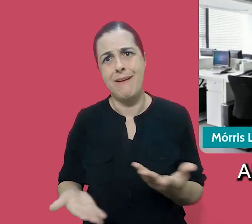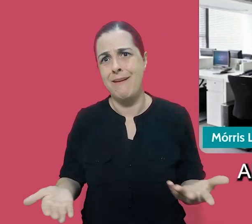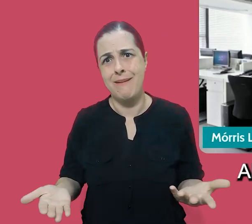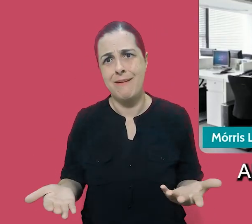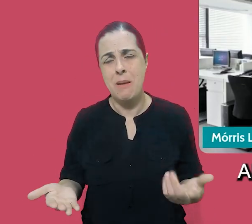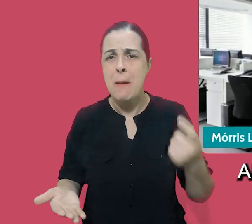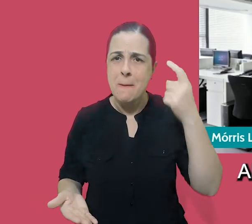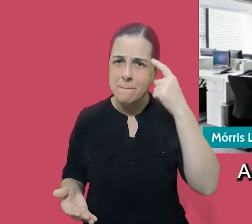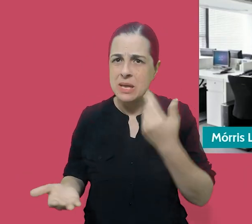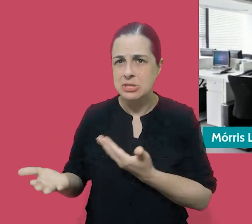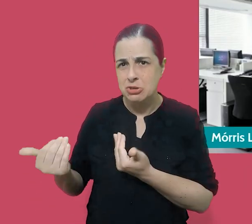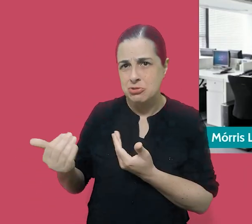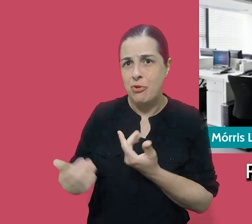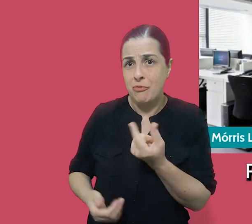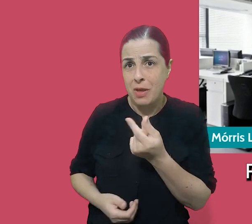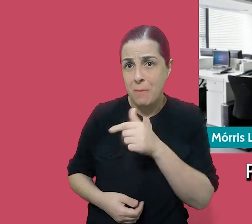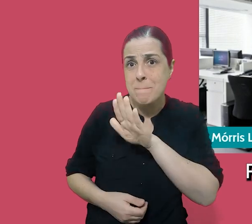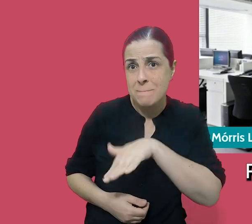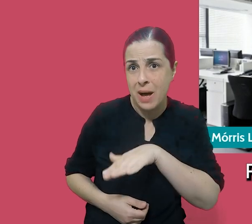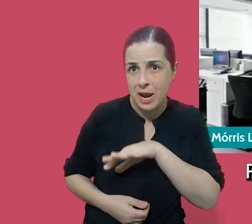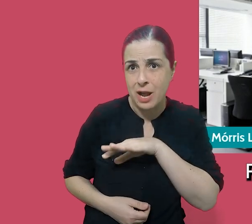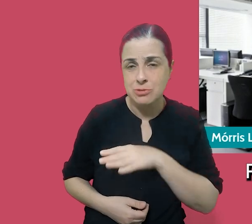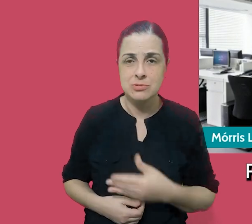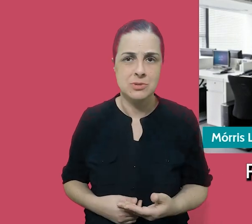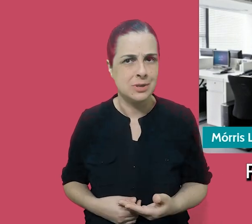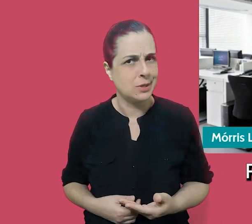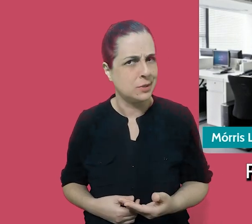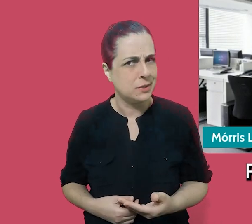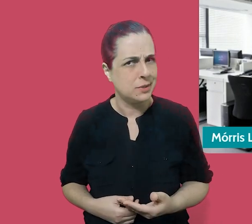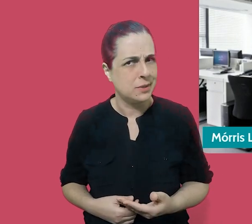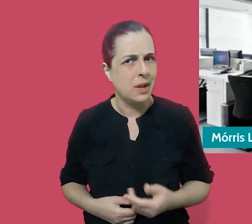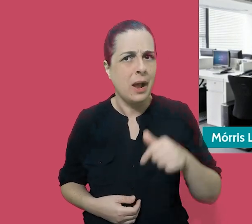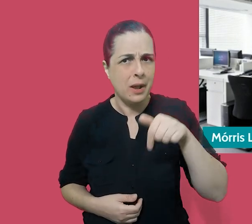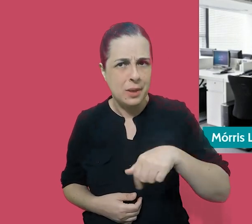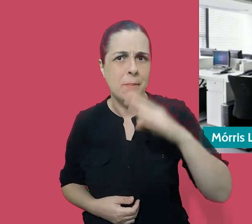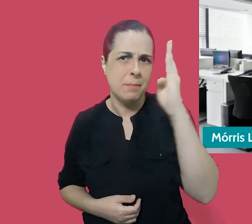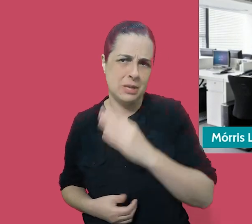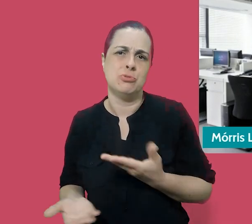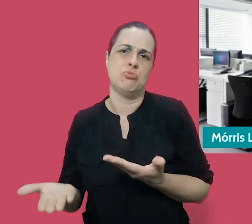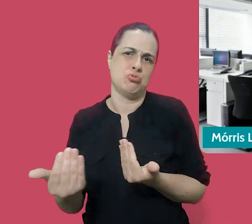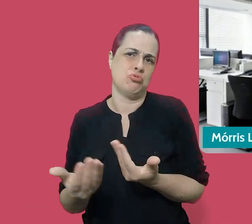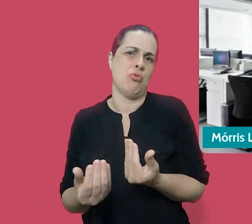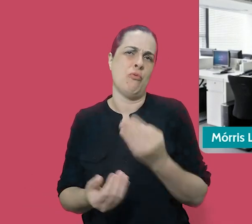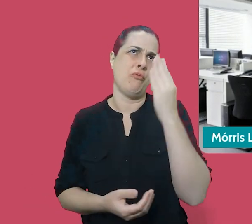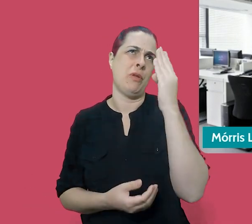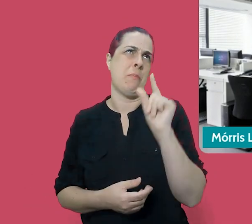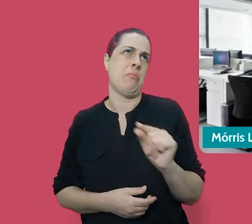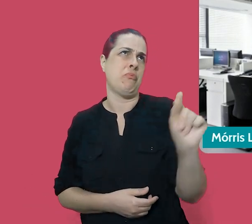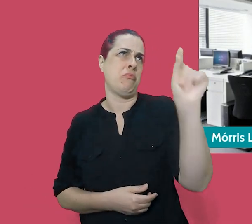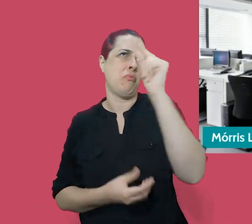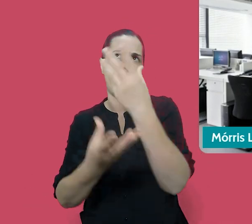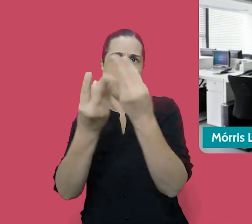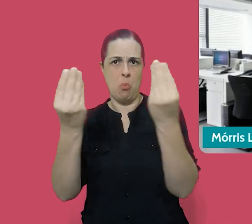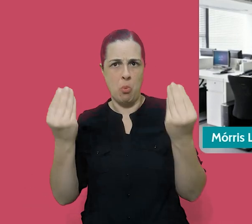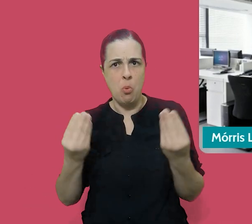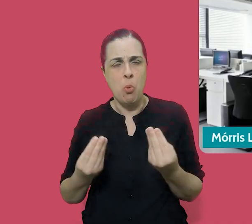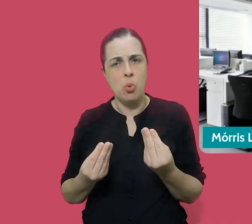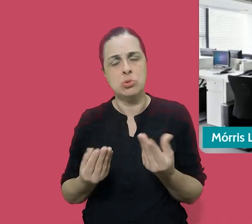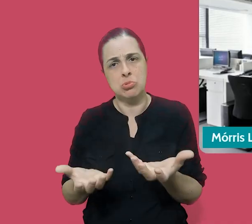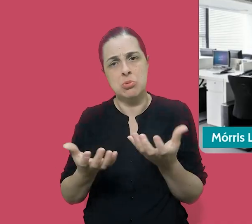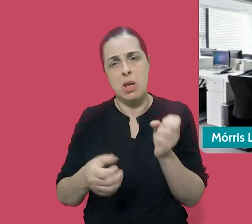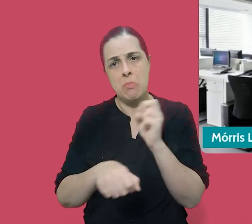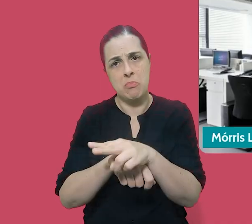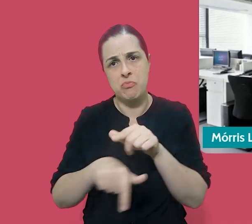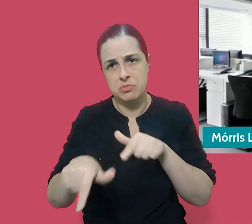que o jovem é mais barato, porque a gente tem muito jovem ainda no Brasil, logicamente, né, entrando, e que